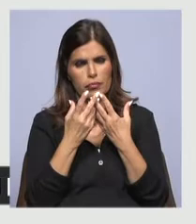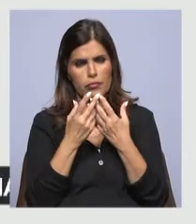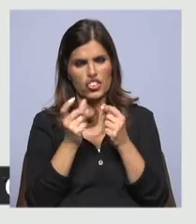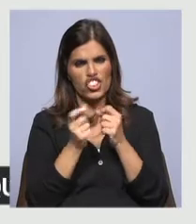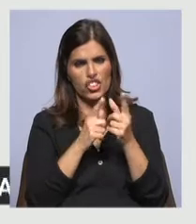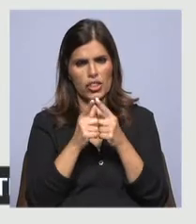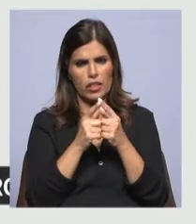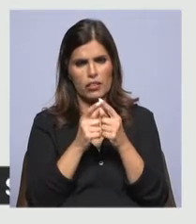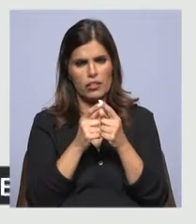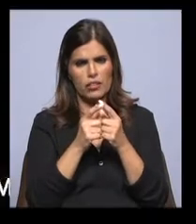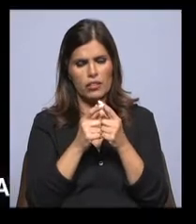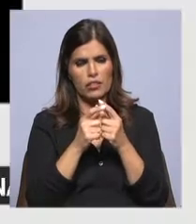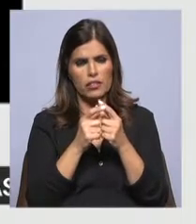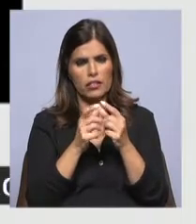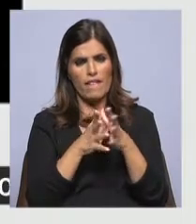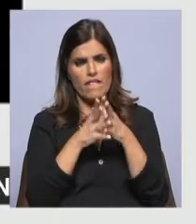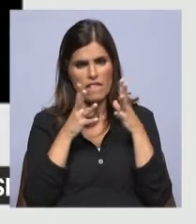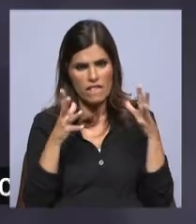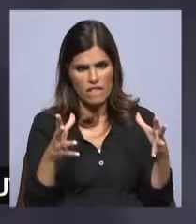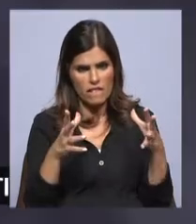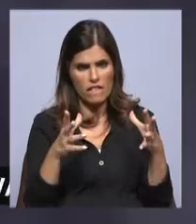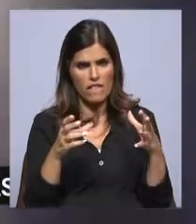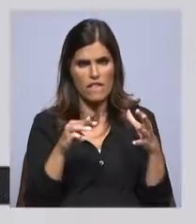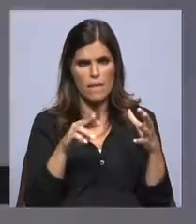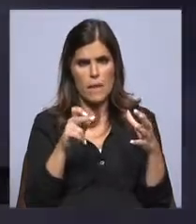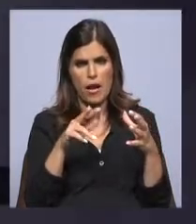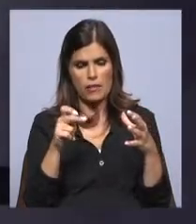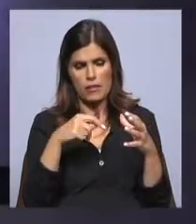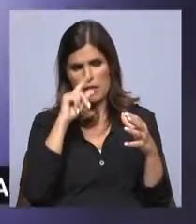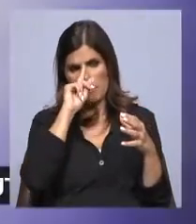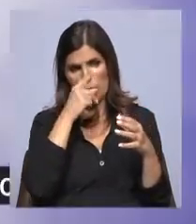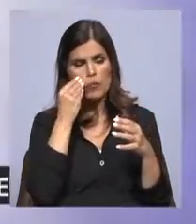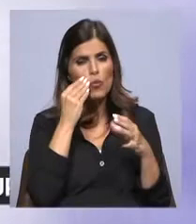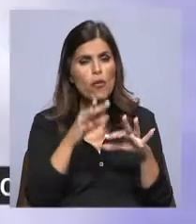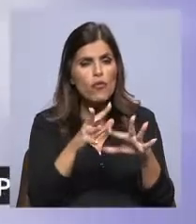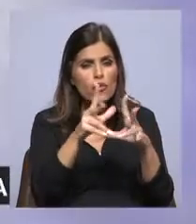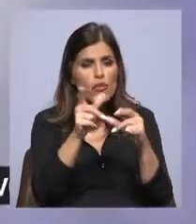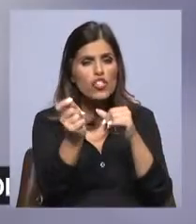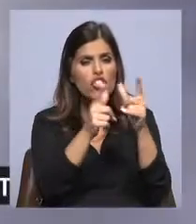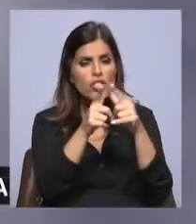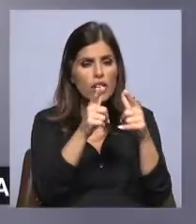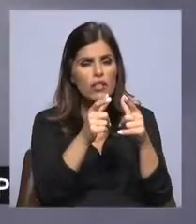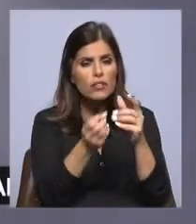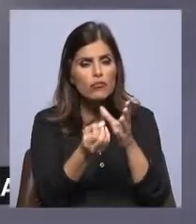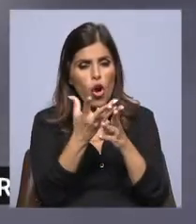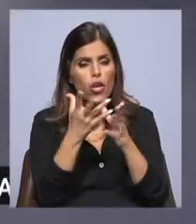de grande massa. Nós sabemos como é que é a evolução da vida de estrelas de grande massa. São estrelas que já nascem com